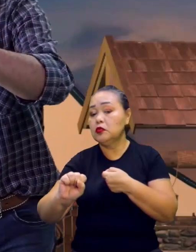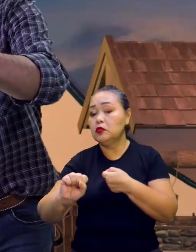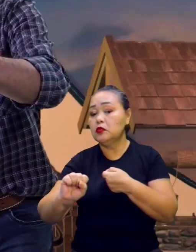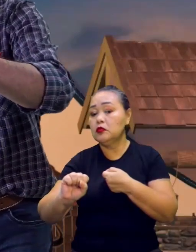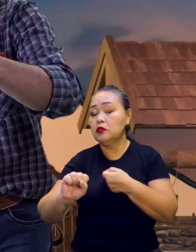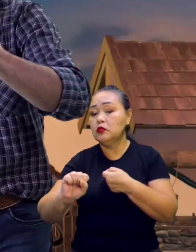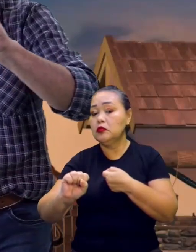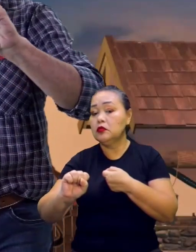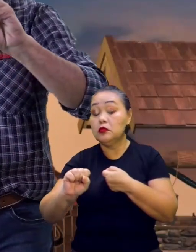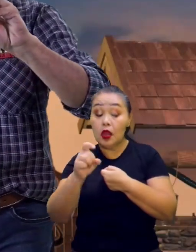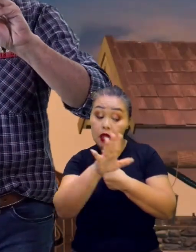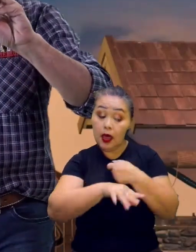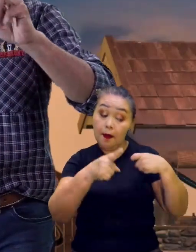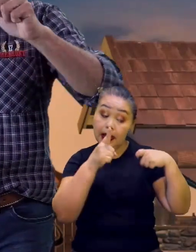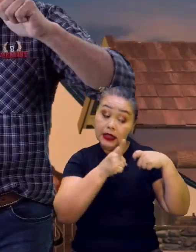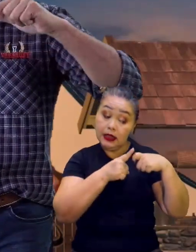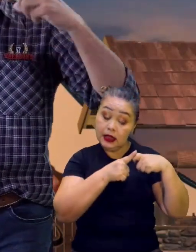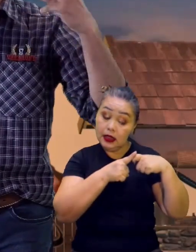na medicina,